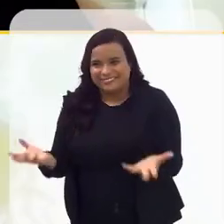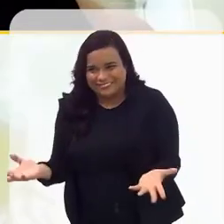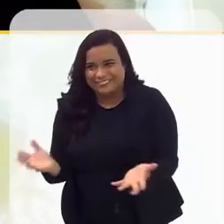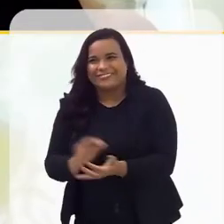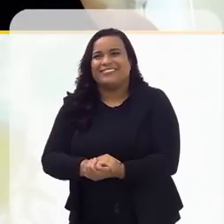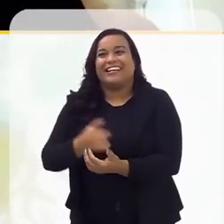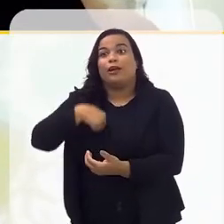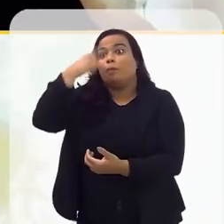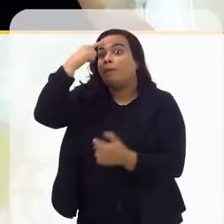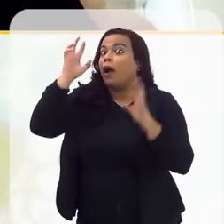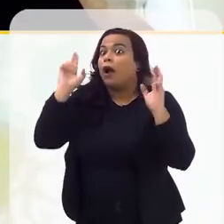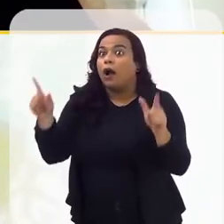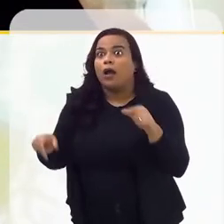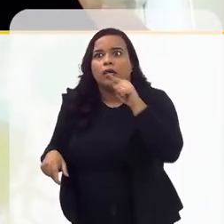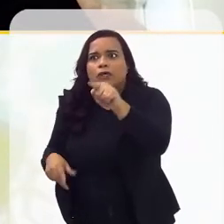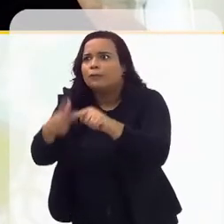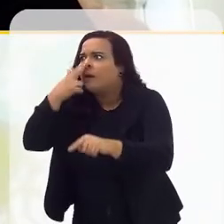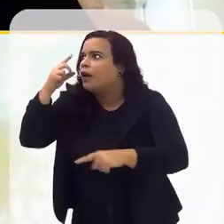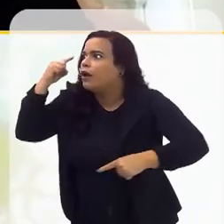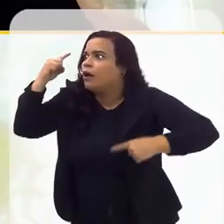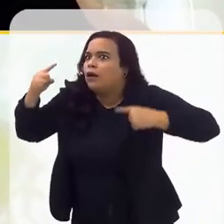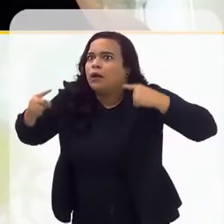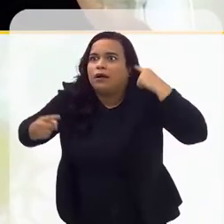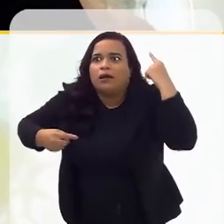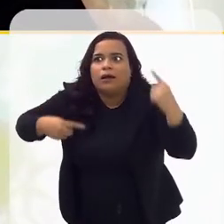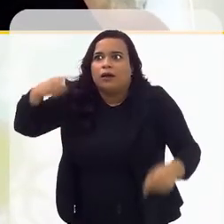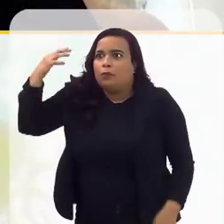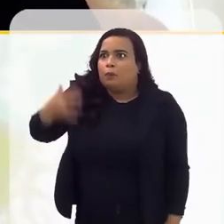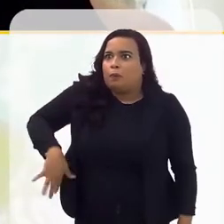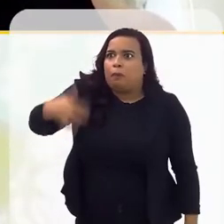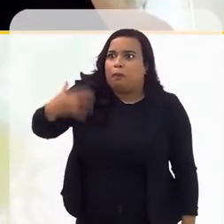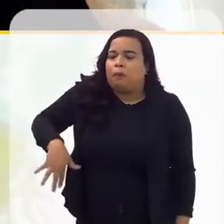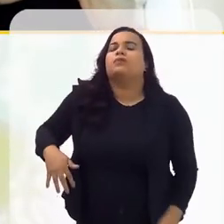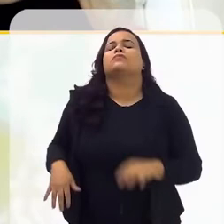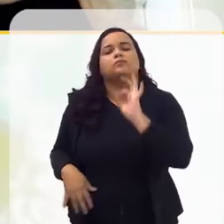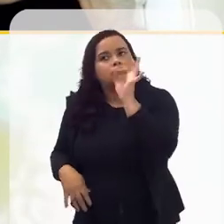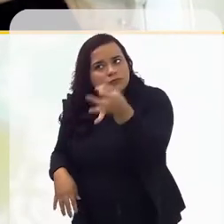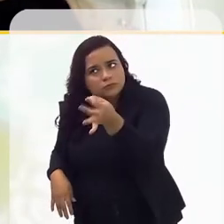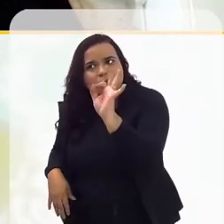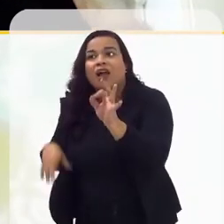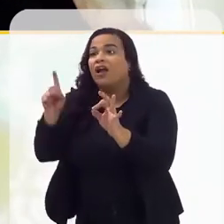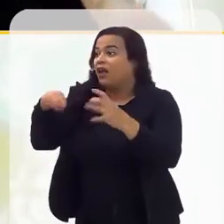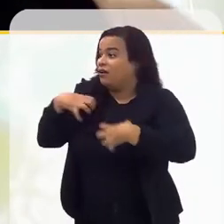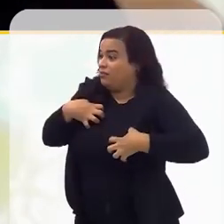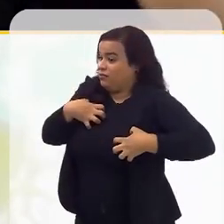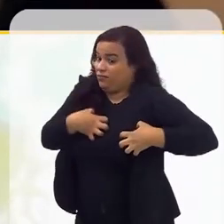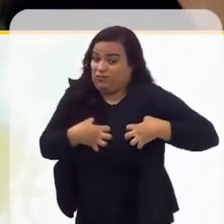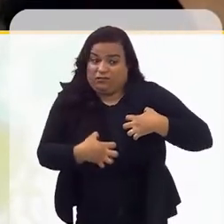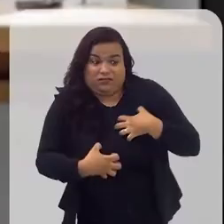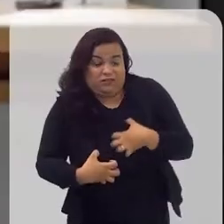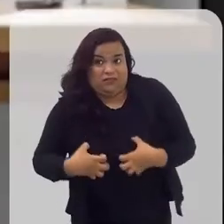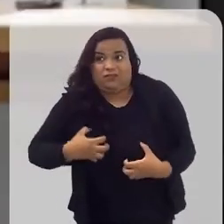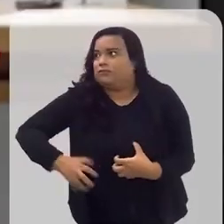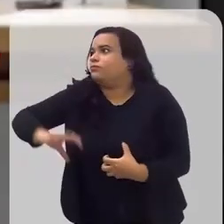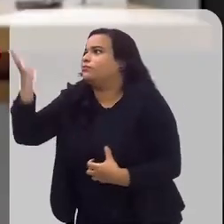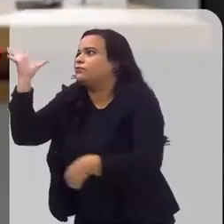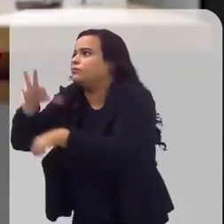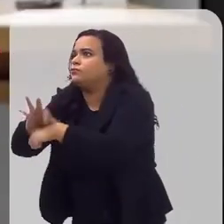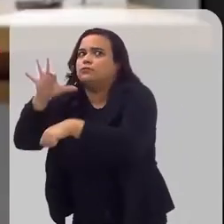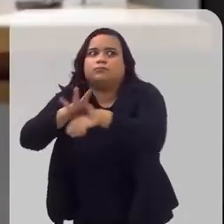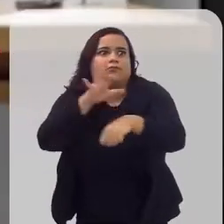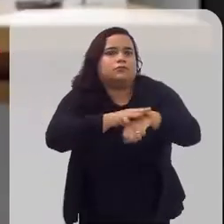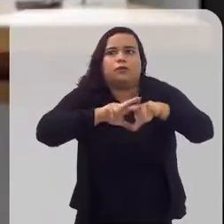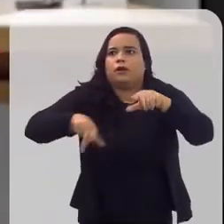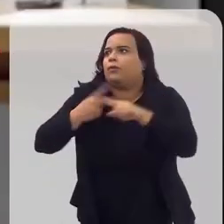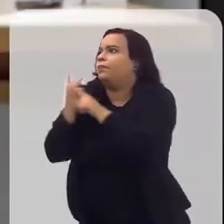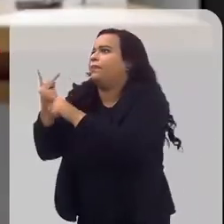problemas. Eu Isso achava que eu estava é com problema. enlouquecedor. Isso é Isso é enlouquecedor. enlouquecedor. Isso é uma Você angústia está mal, tremenda. você procura